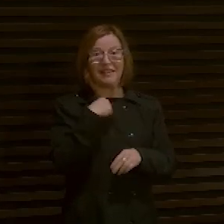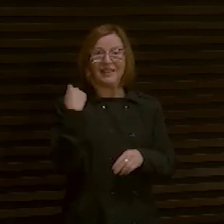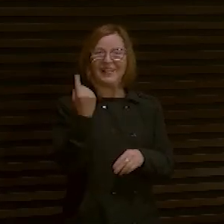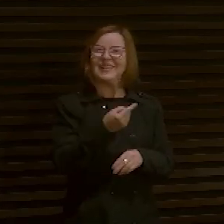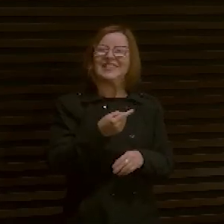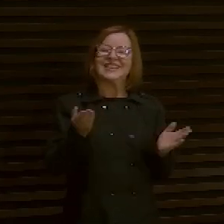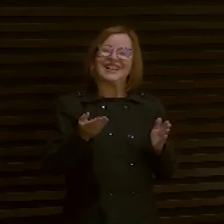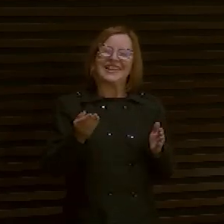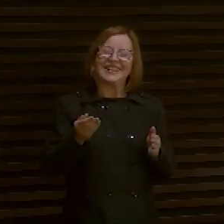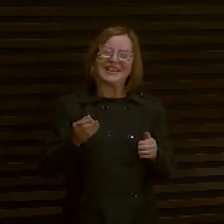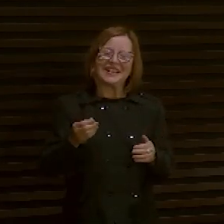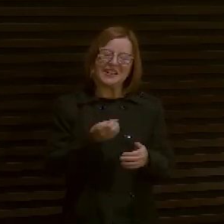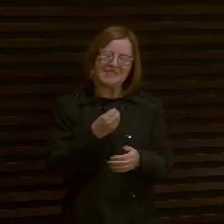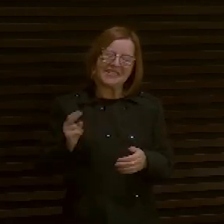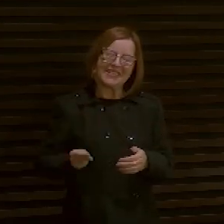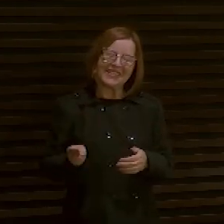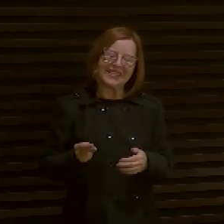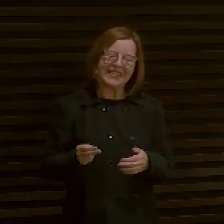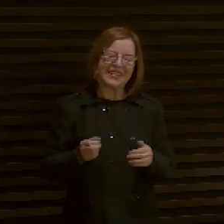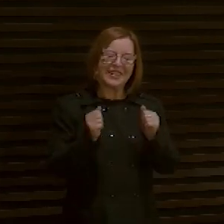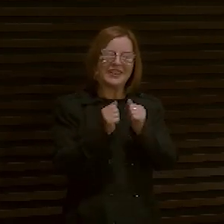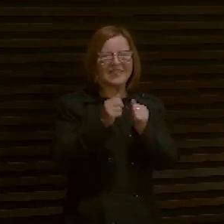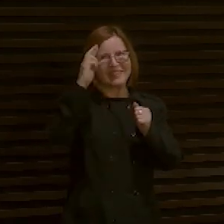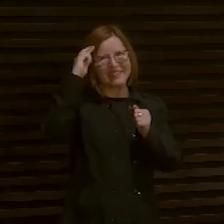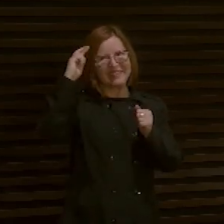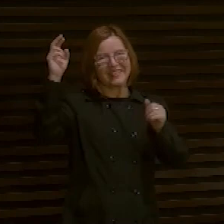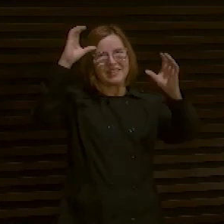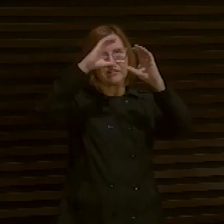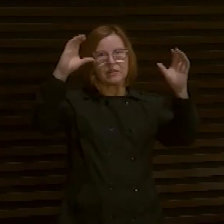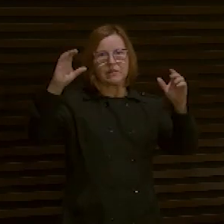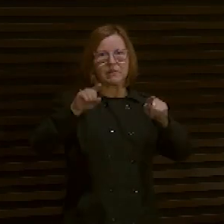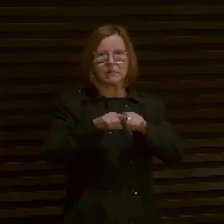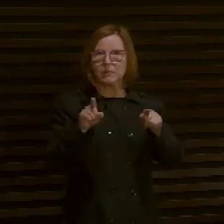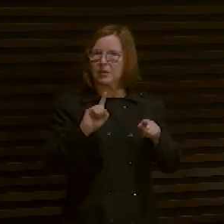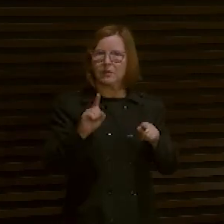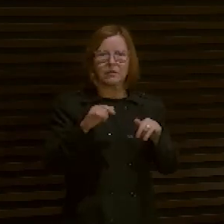Senhor nos céus, no reino dos céus. Nós não compartilhamos isso.